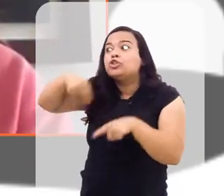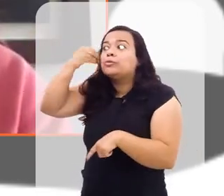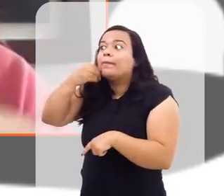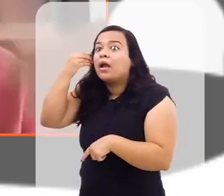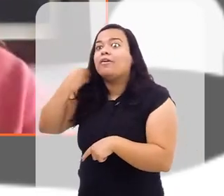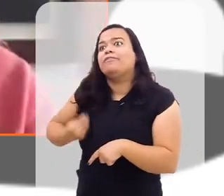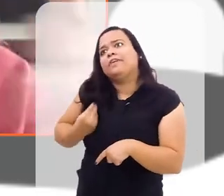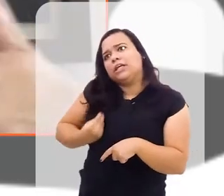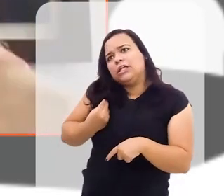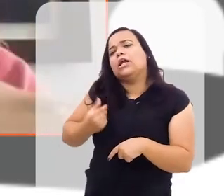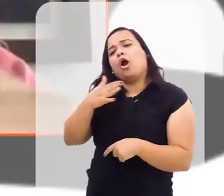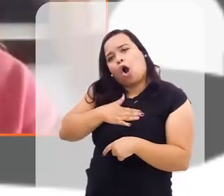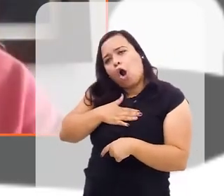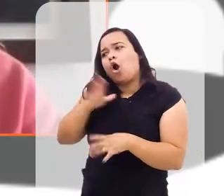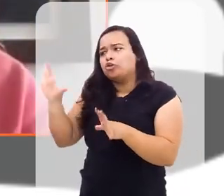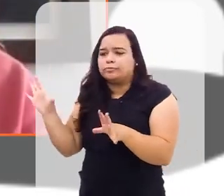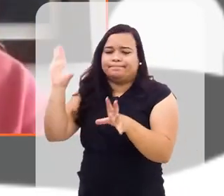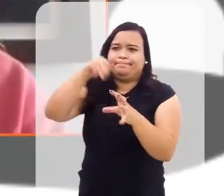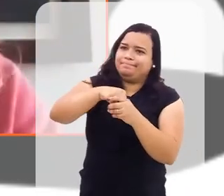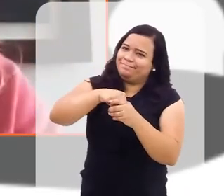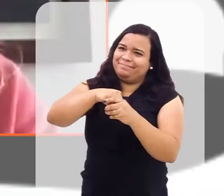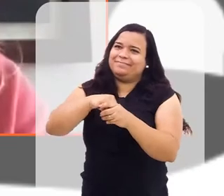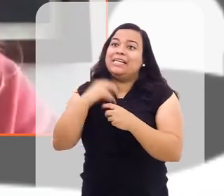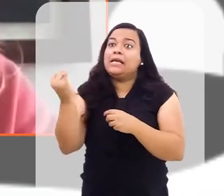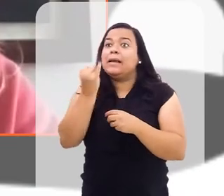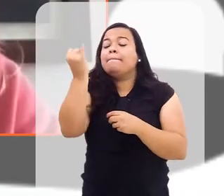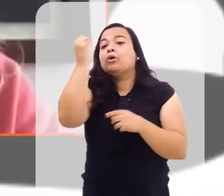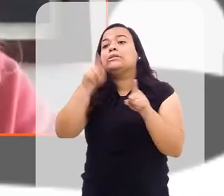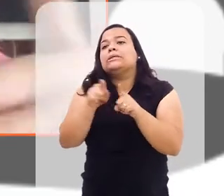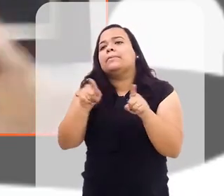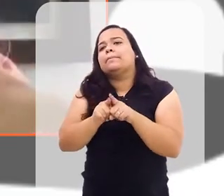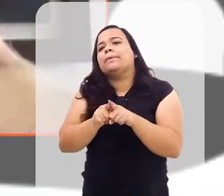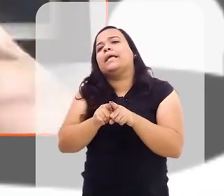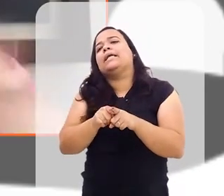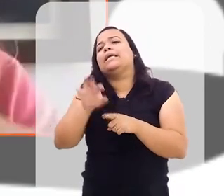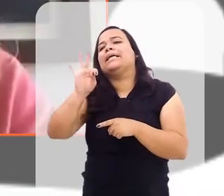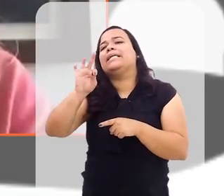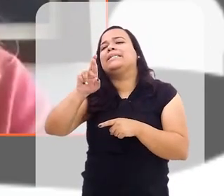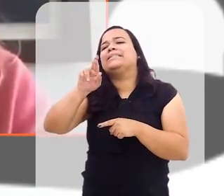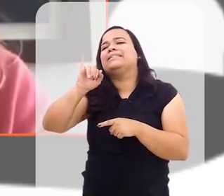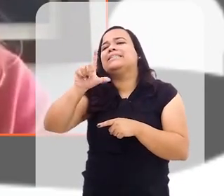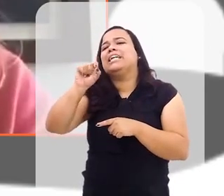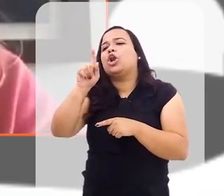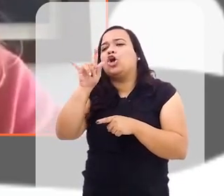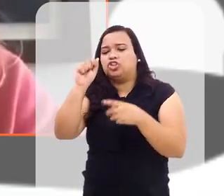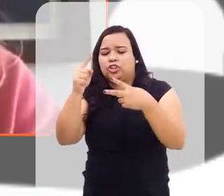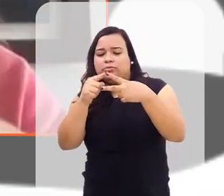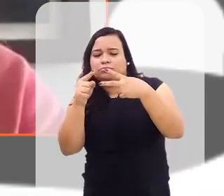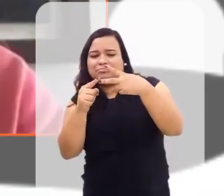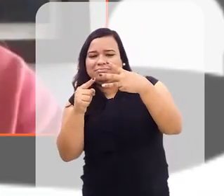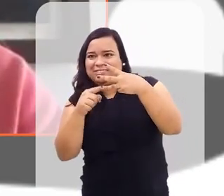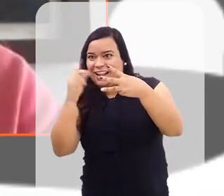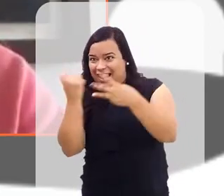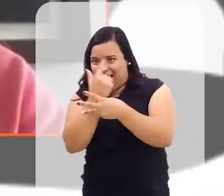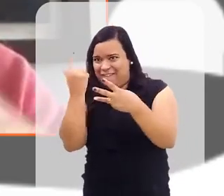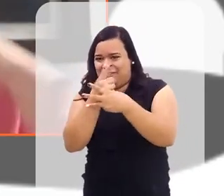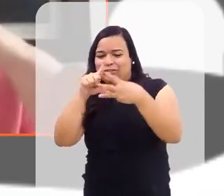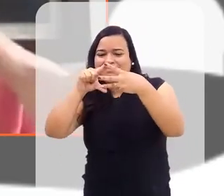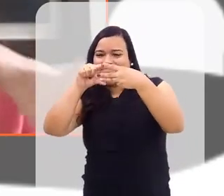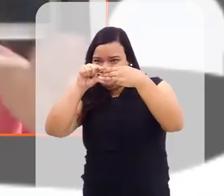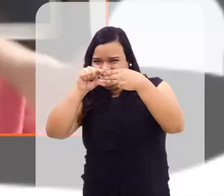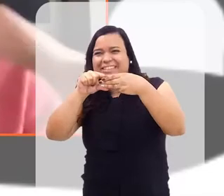minhas, né? Inclusive na trilogia, isso é mais notório do que no último livro, né? O último livro